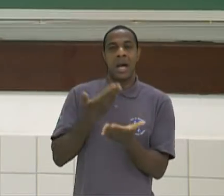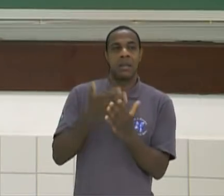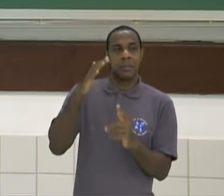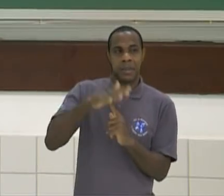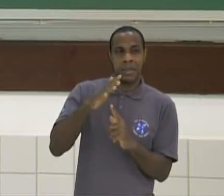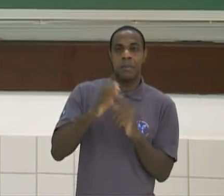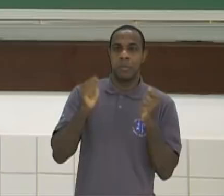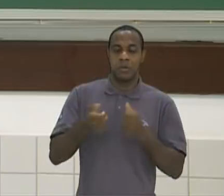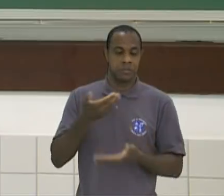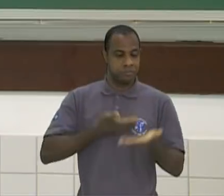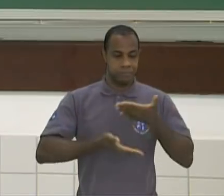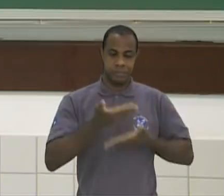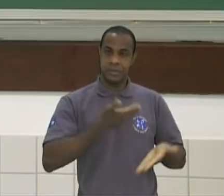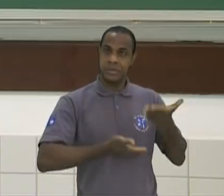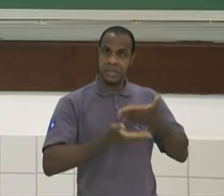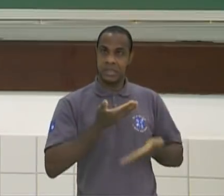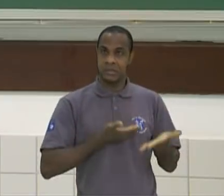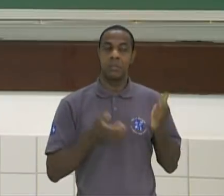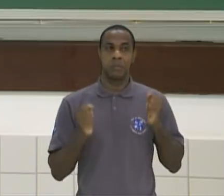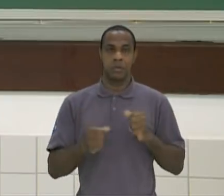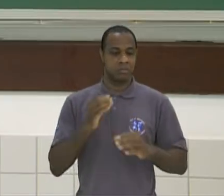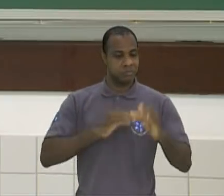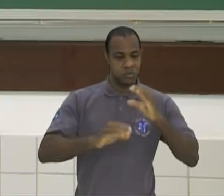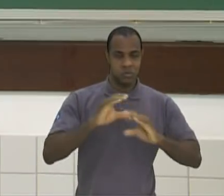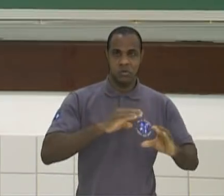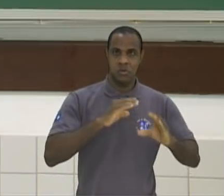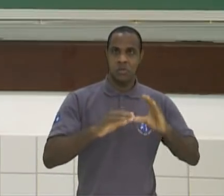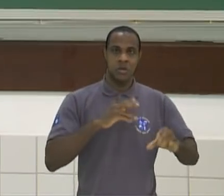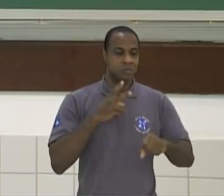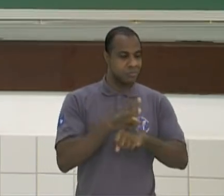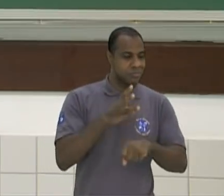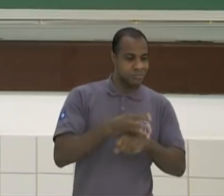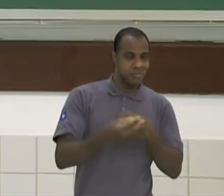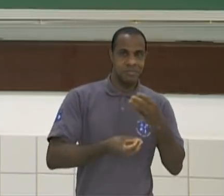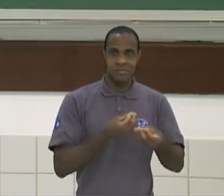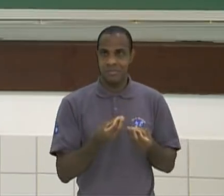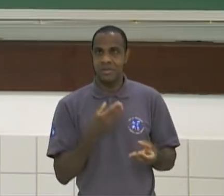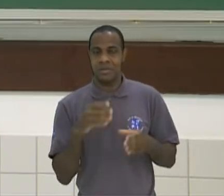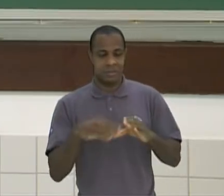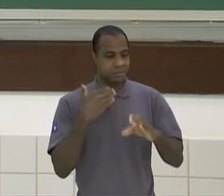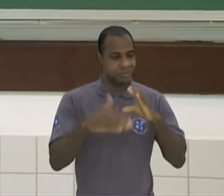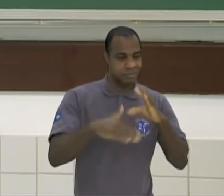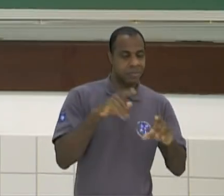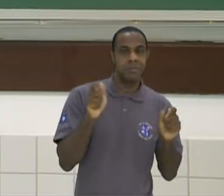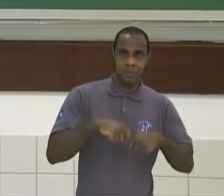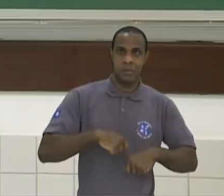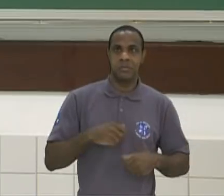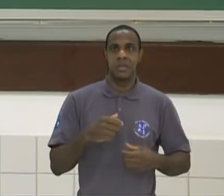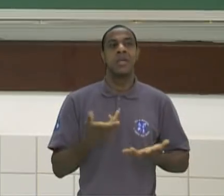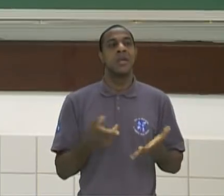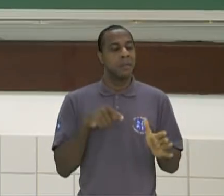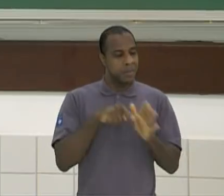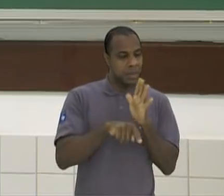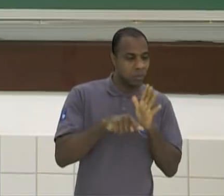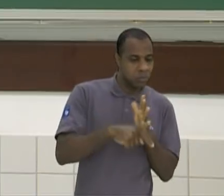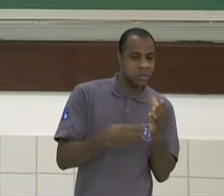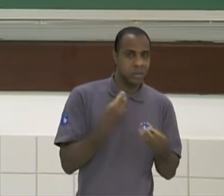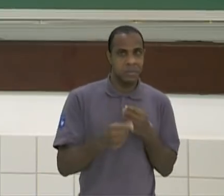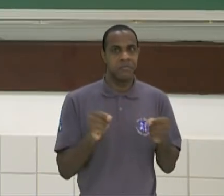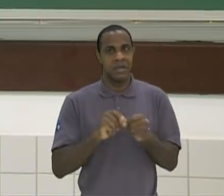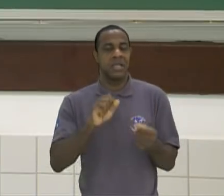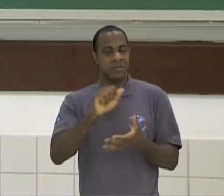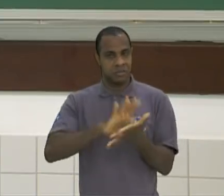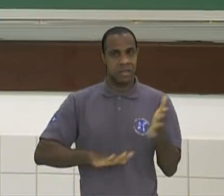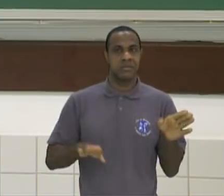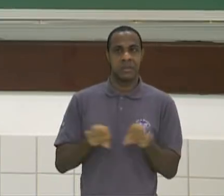fazer a interação durante a resolução desse exercício. Então, lá com a mediação, via chat, né, você pode estar respondendo, realizando esses exercícios.